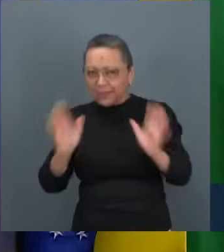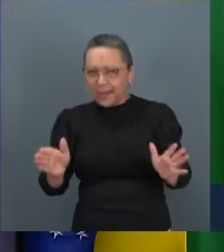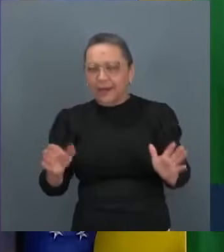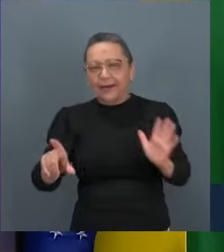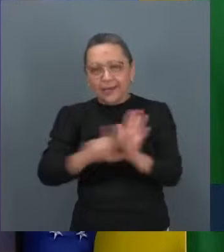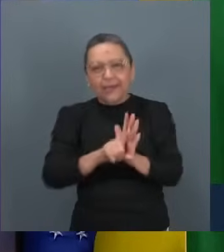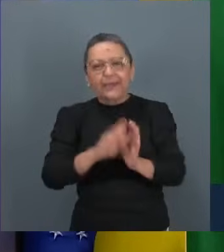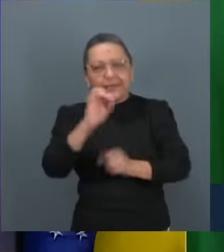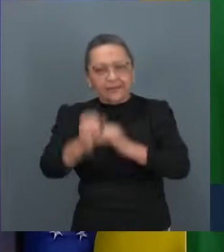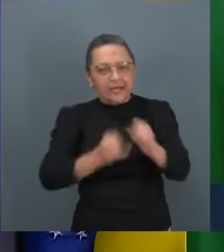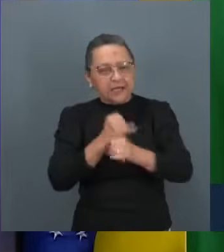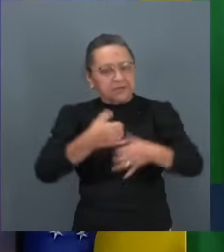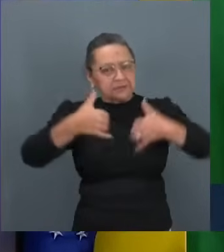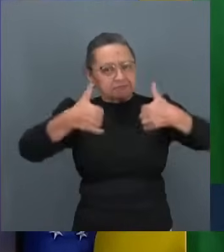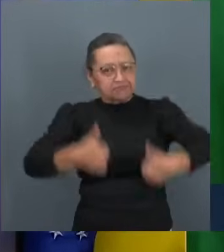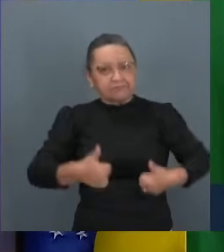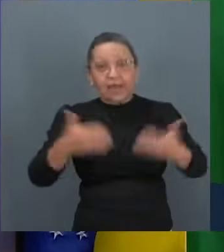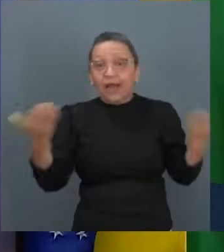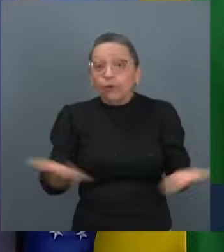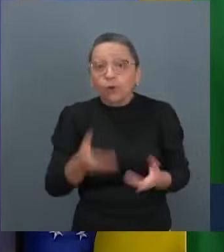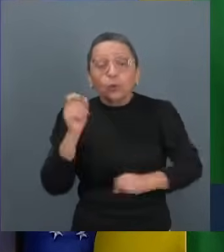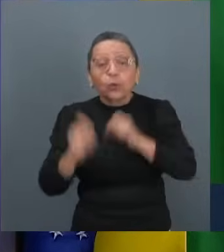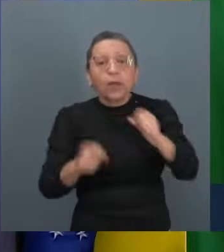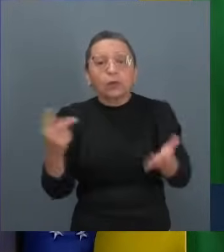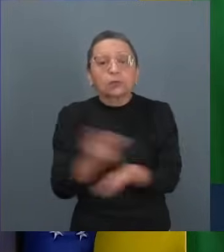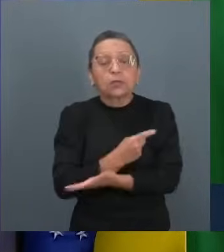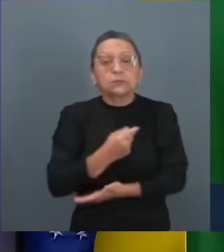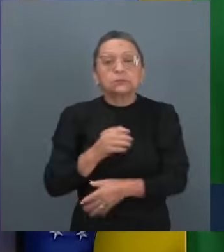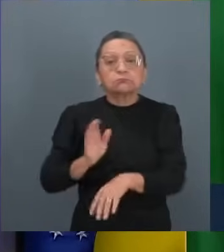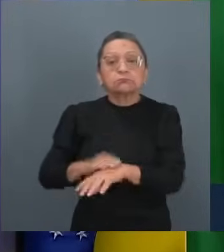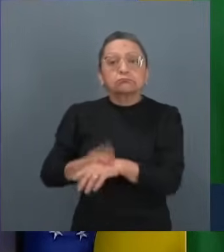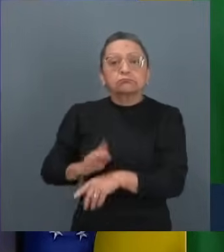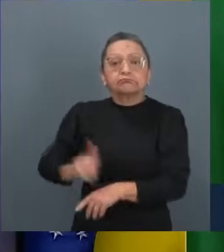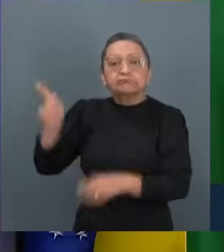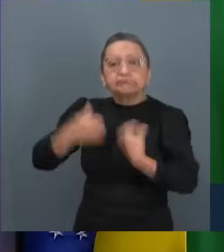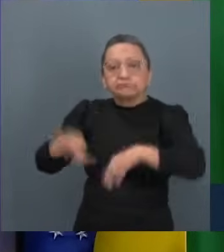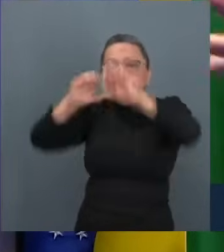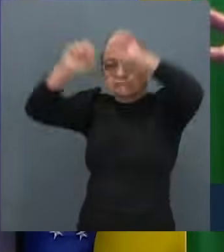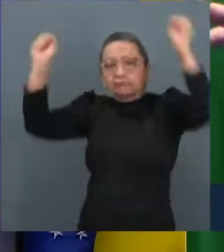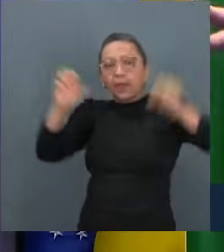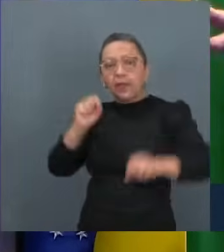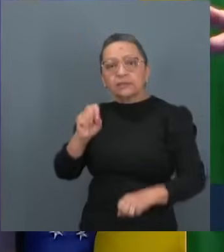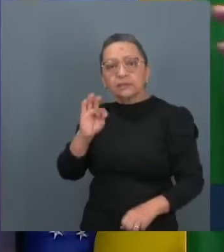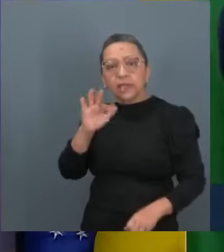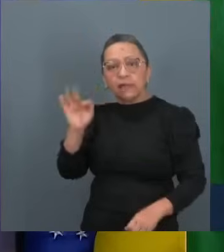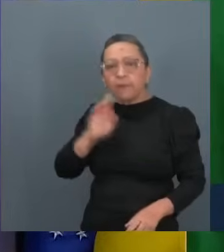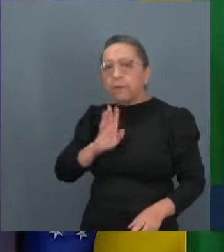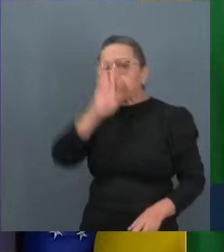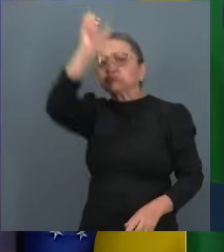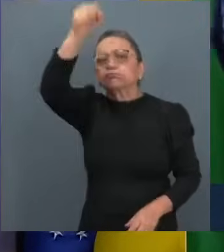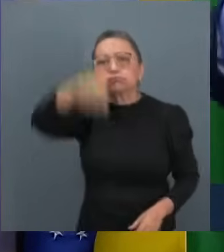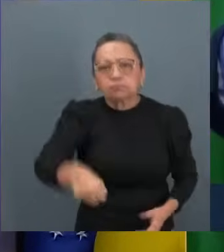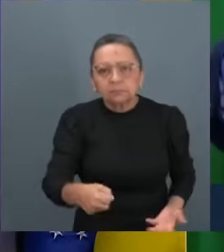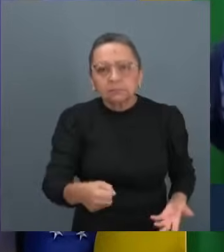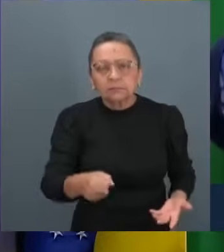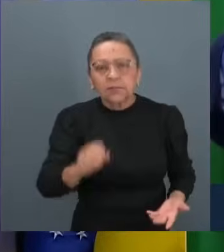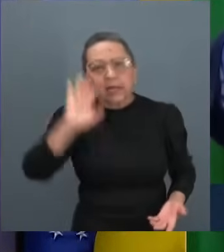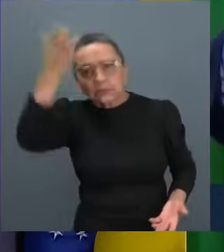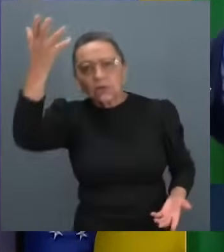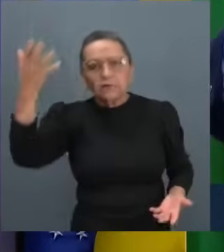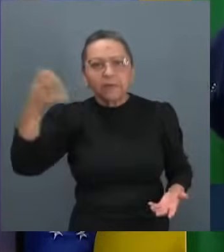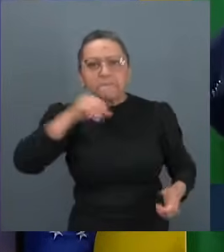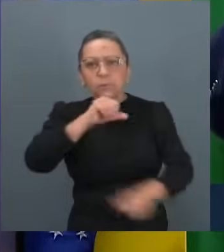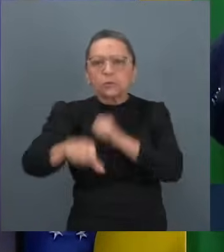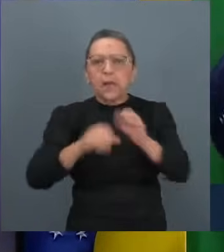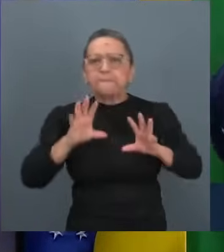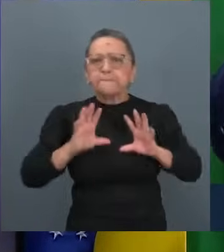brasileira, decidiu novamente invadir a competência legislativa, como já fez em vários temas, das drogas,